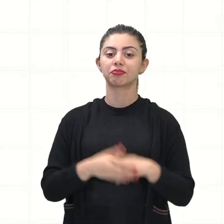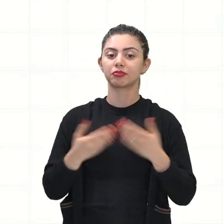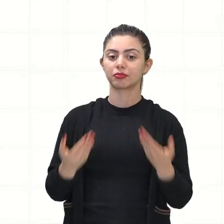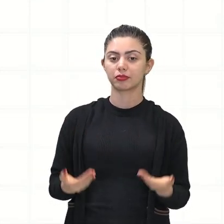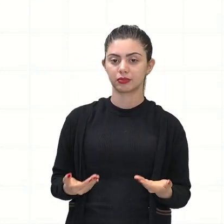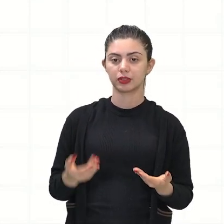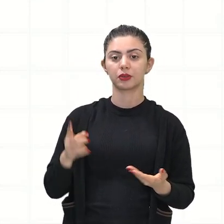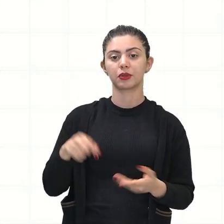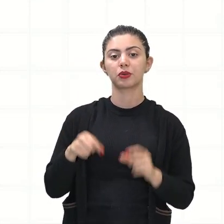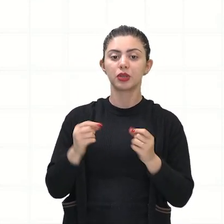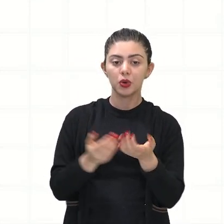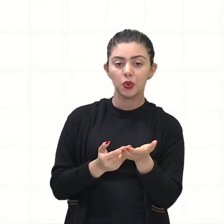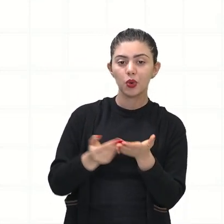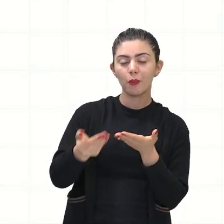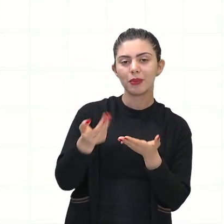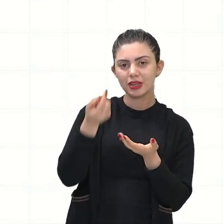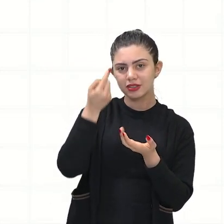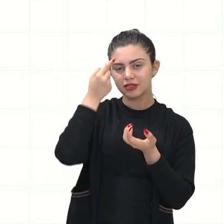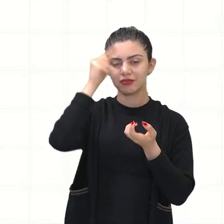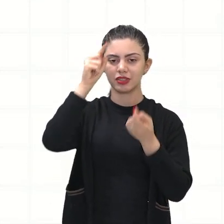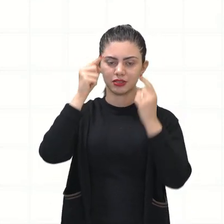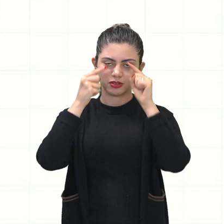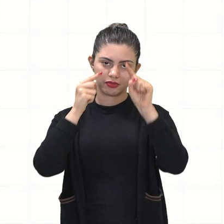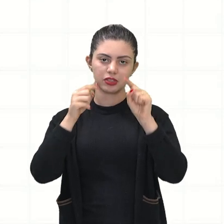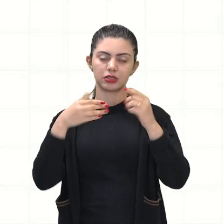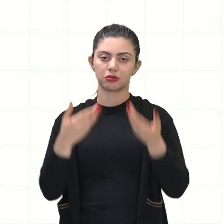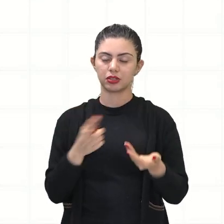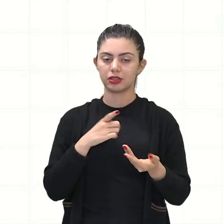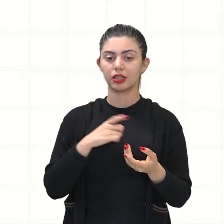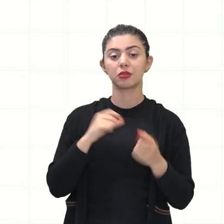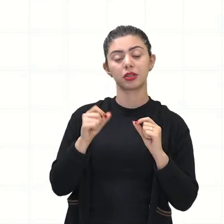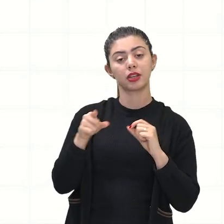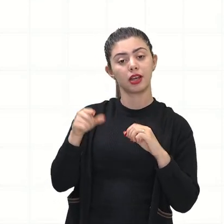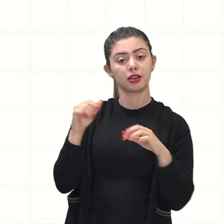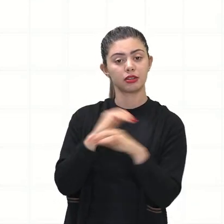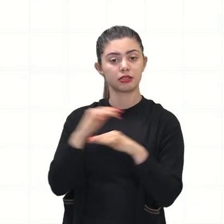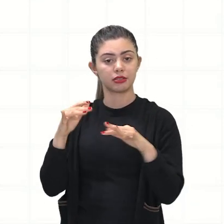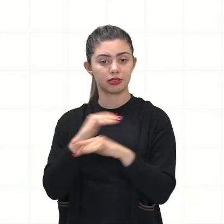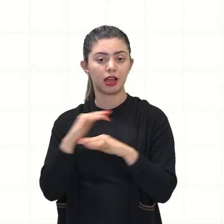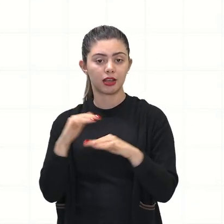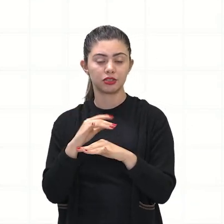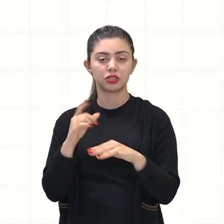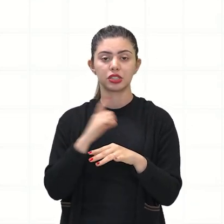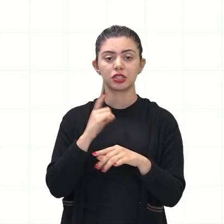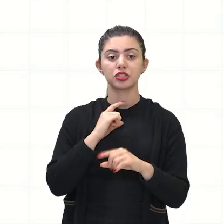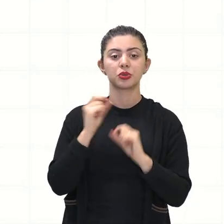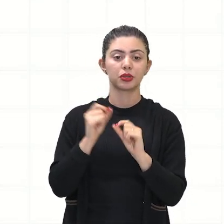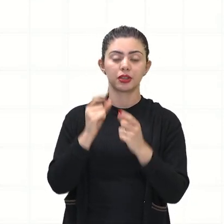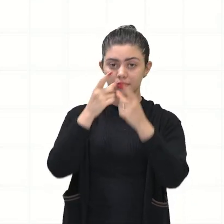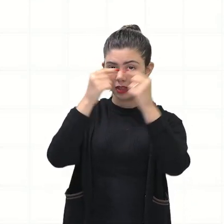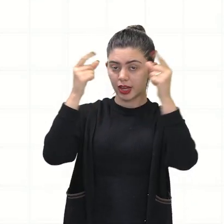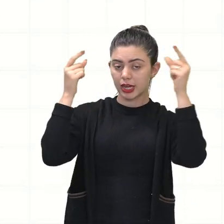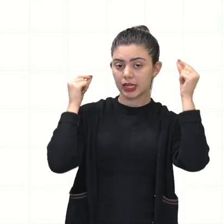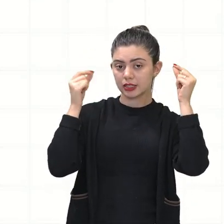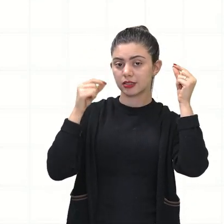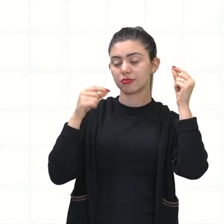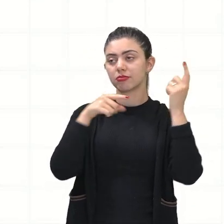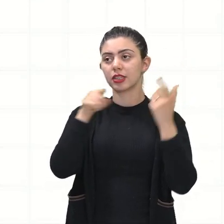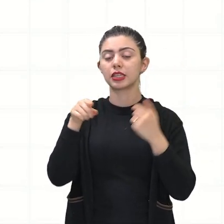ser o berço dessas ideias. Então, a dimensão das cidades gregas que tinham a sua